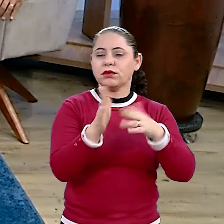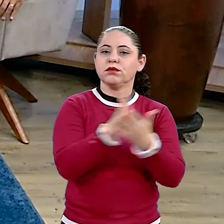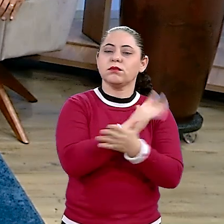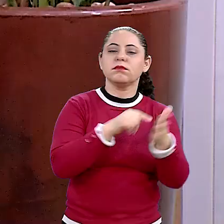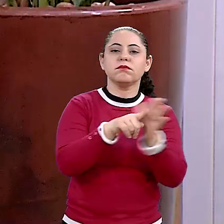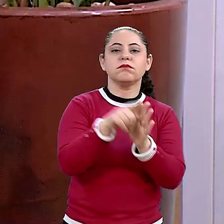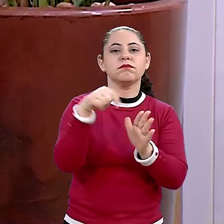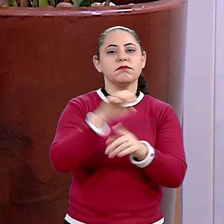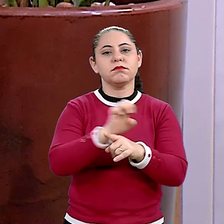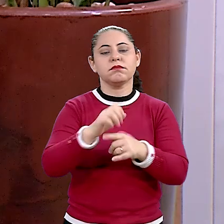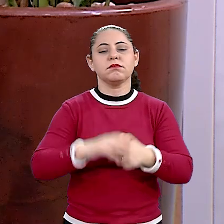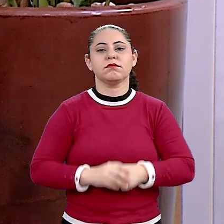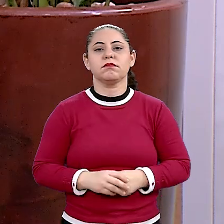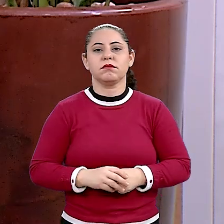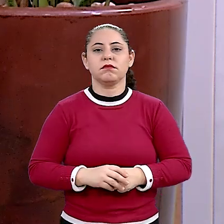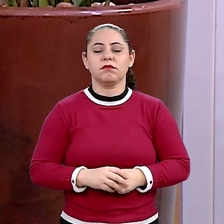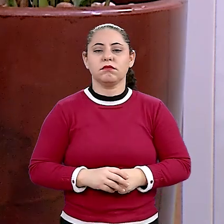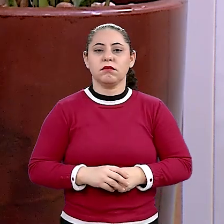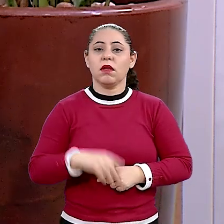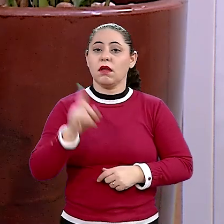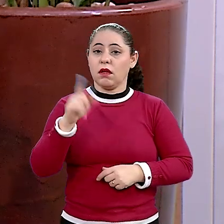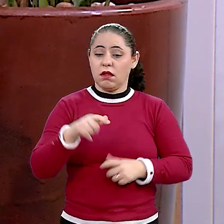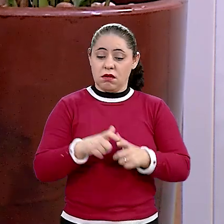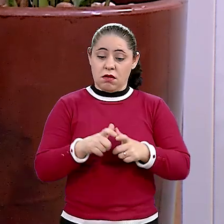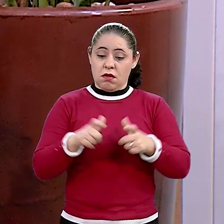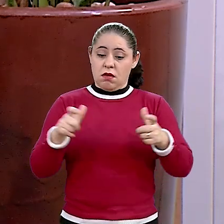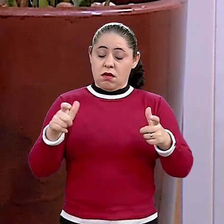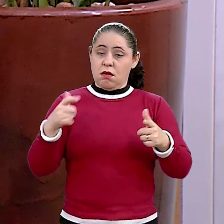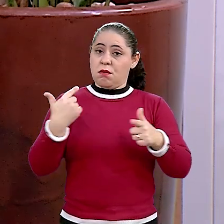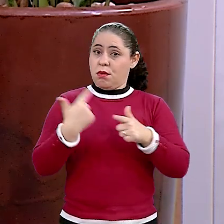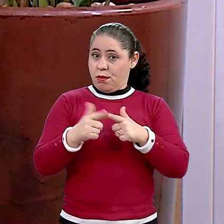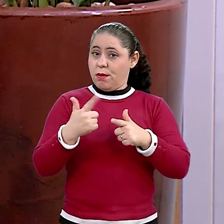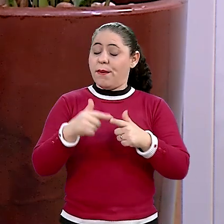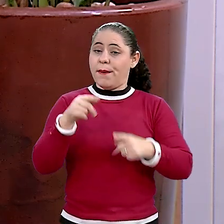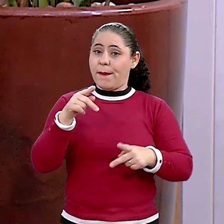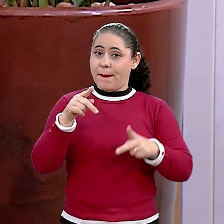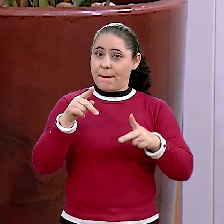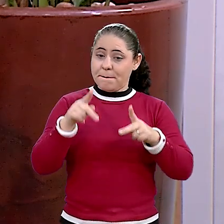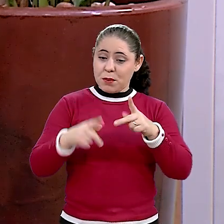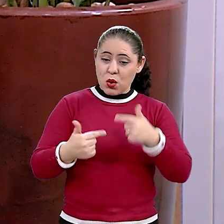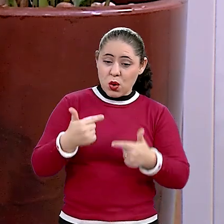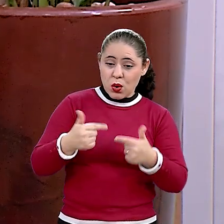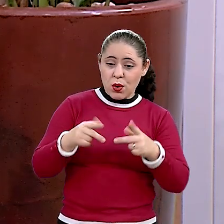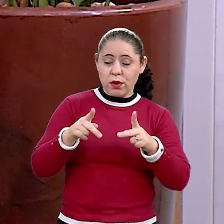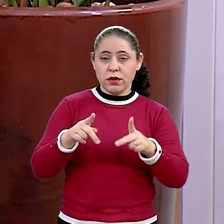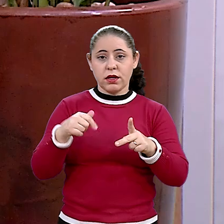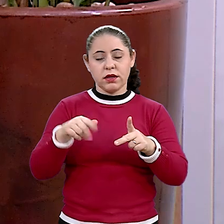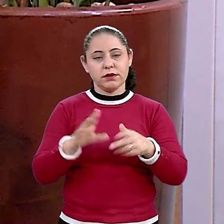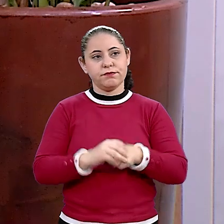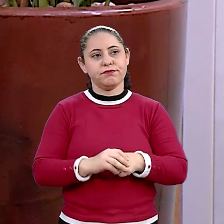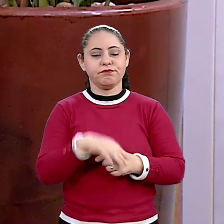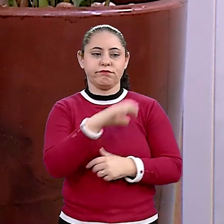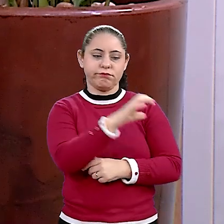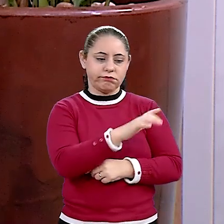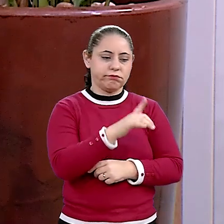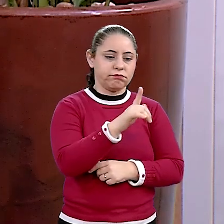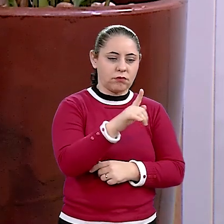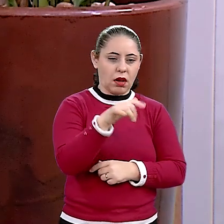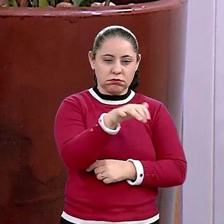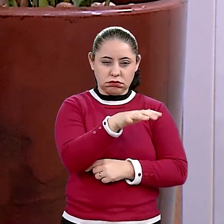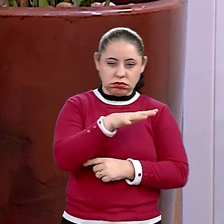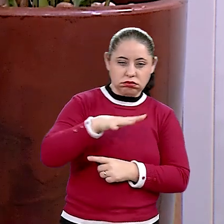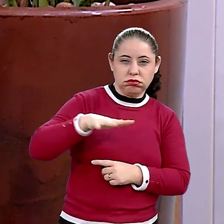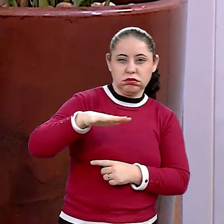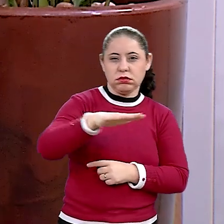médicos aqui no nosso estado? Eu acho que esse é um dos maiores problemas de política pública que nós temos, seja em Campo Grande, na macro-região de